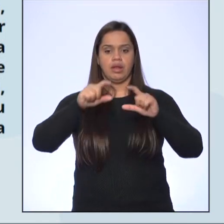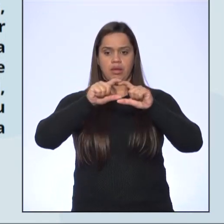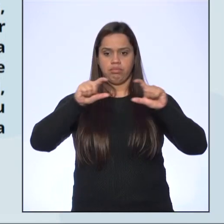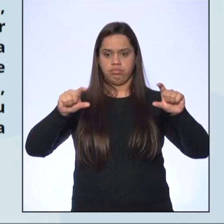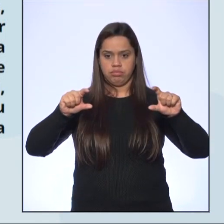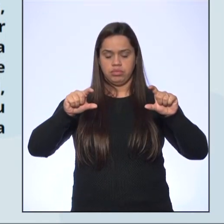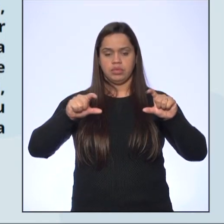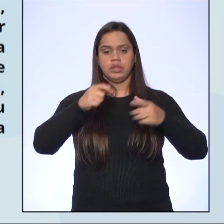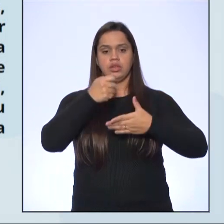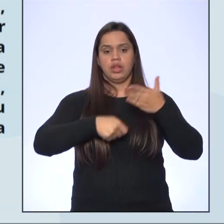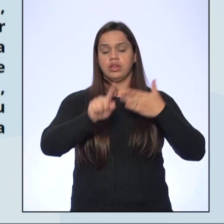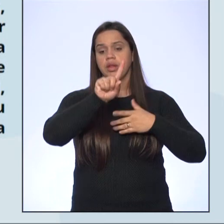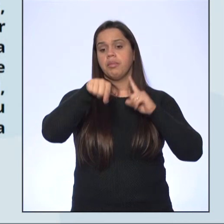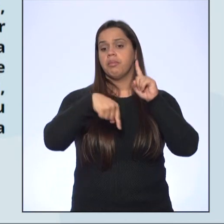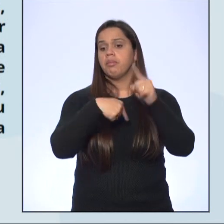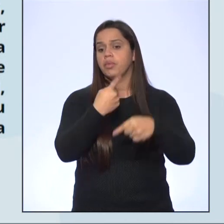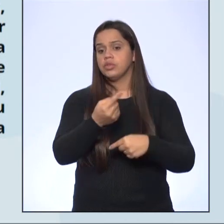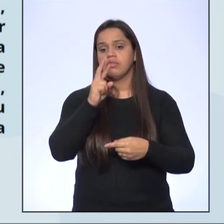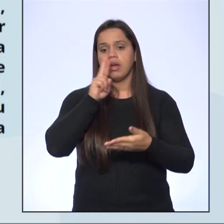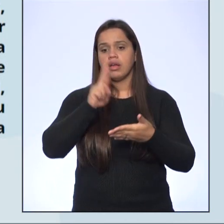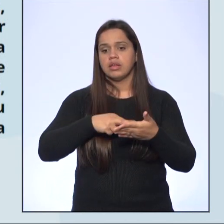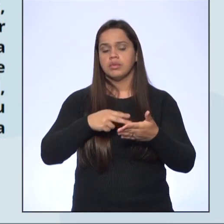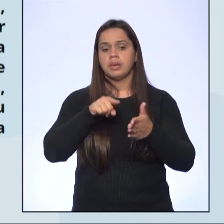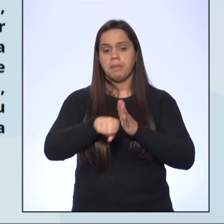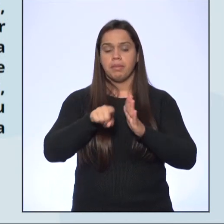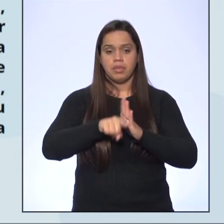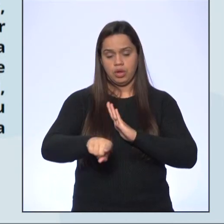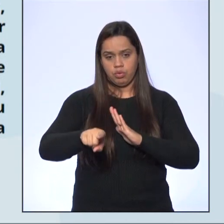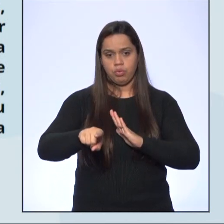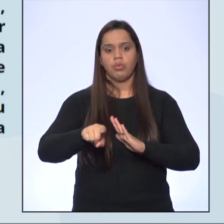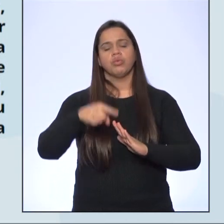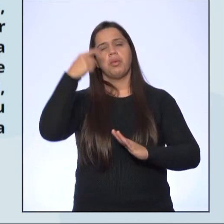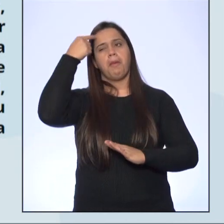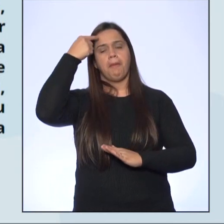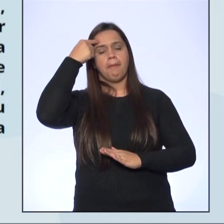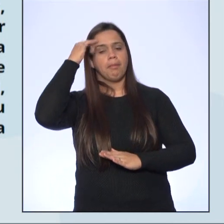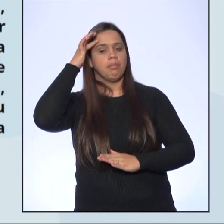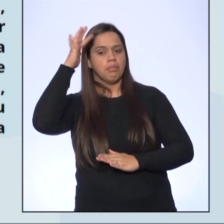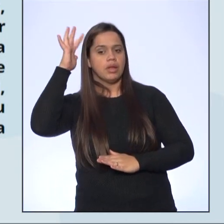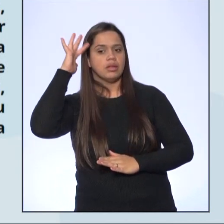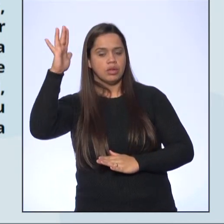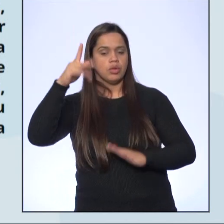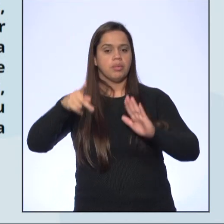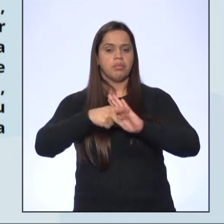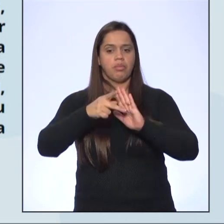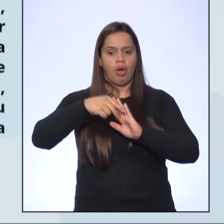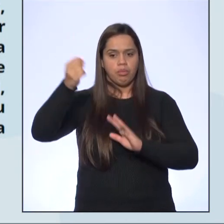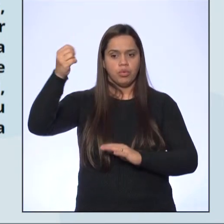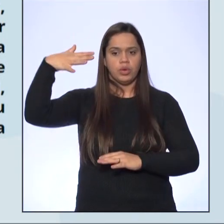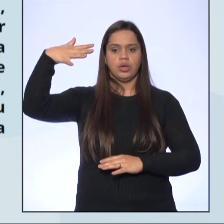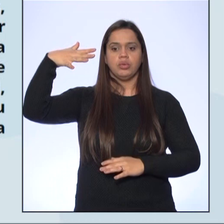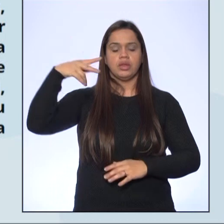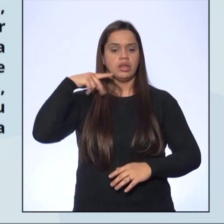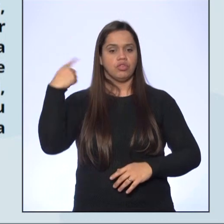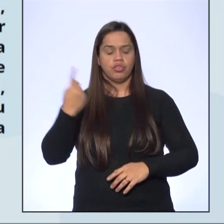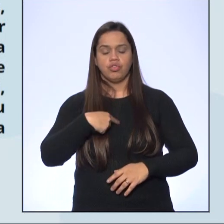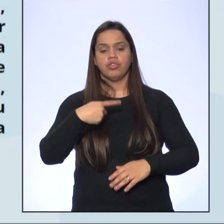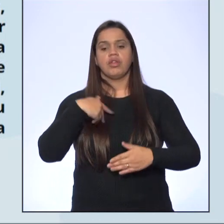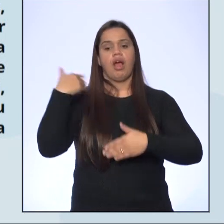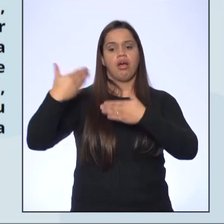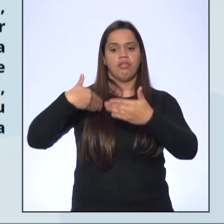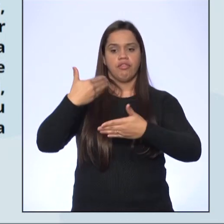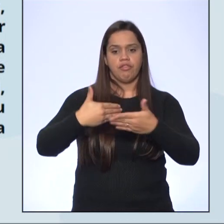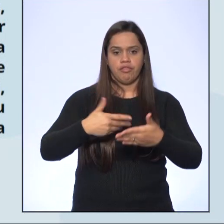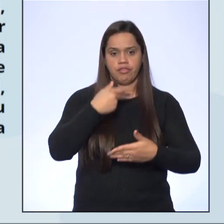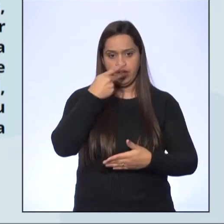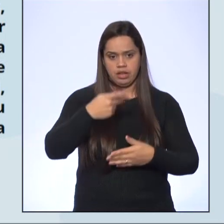daí vocês vão responder outra perguntinha sobre esses pensadores iluministas que a gente já vem falando desde a primeira aula,